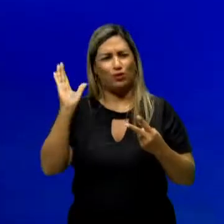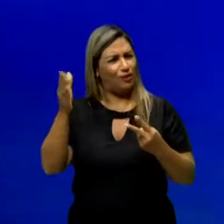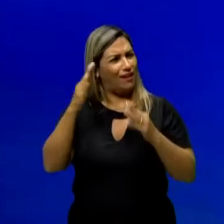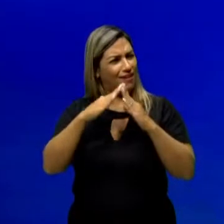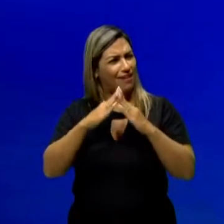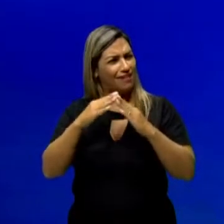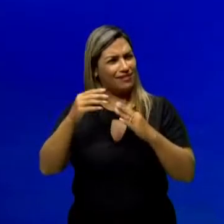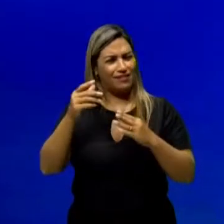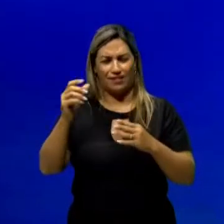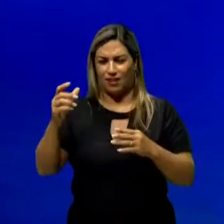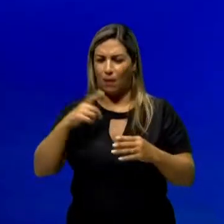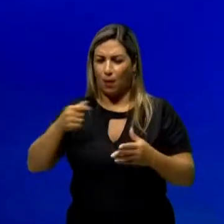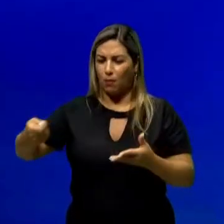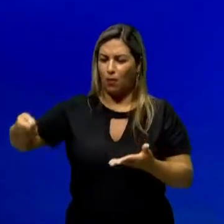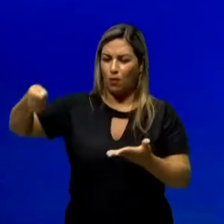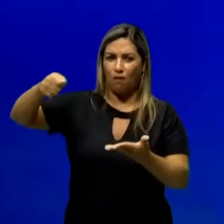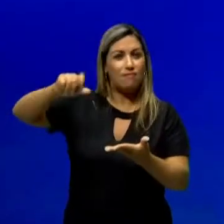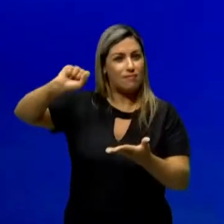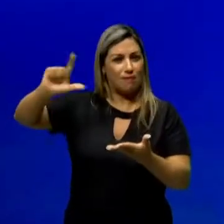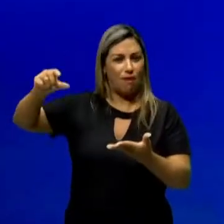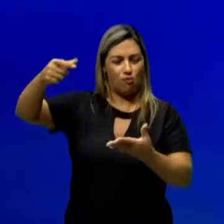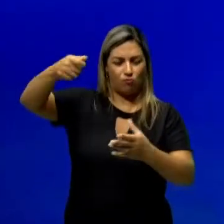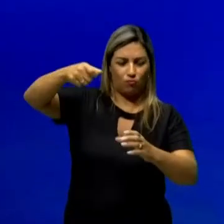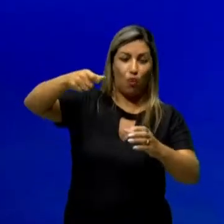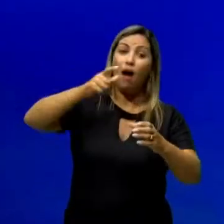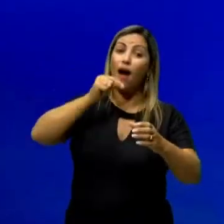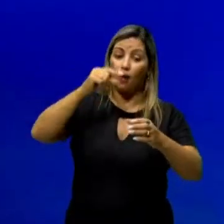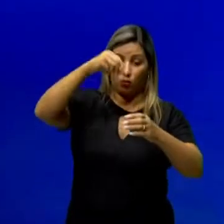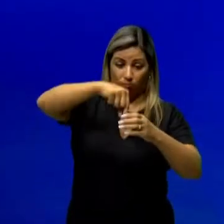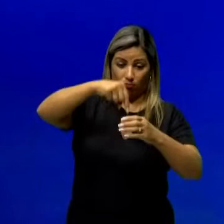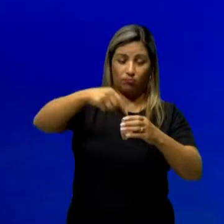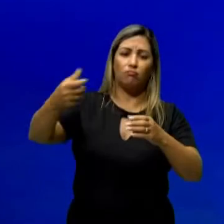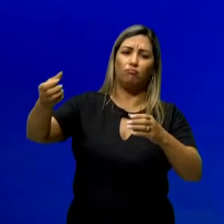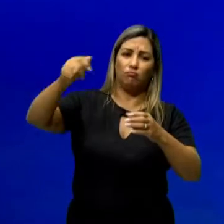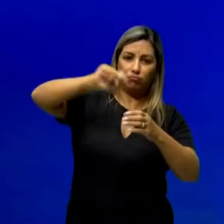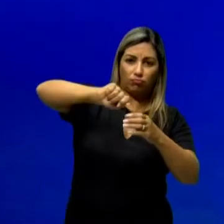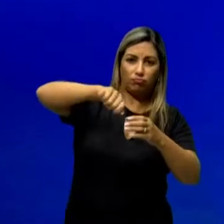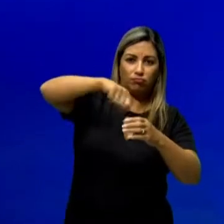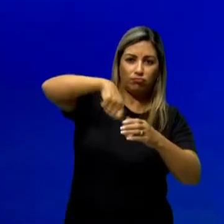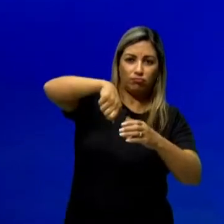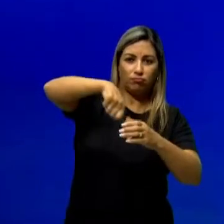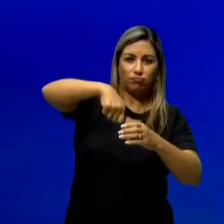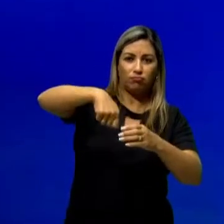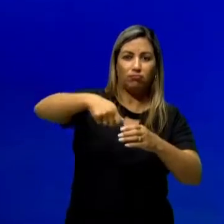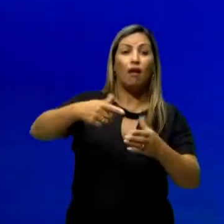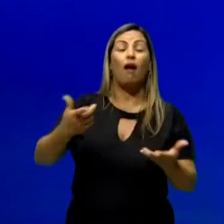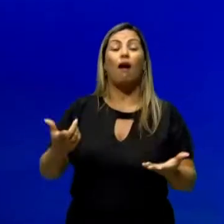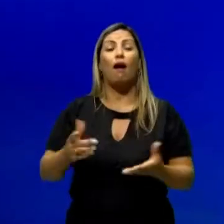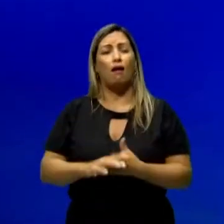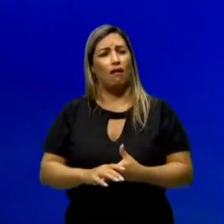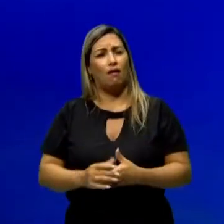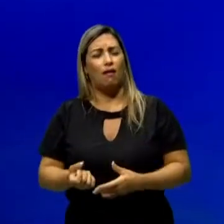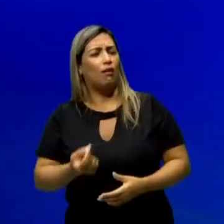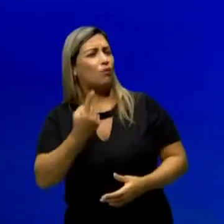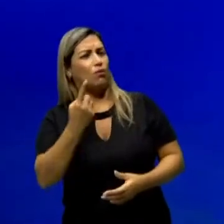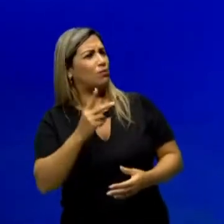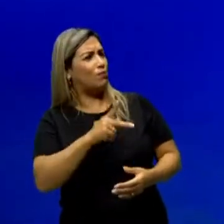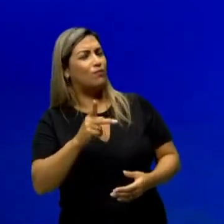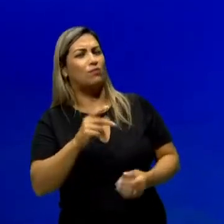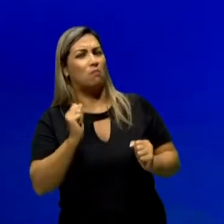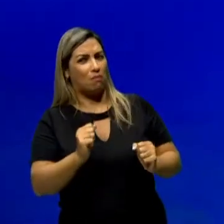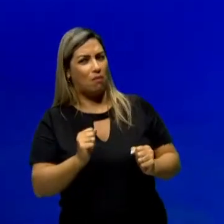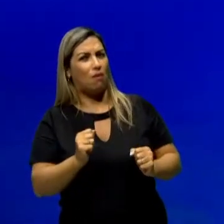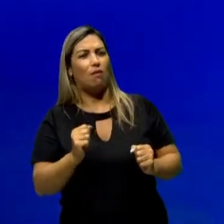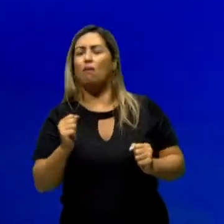casa? Eu pego lá uma colher de sal, coloco num copo de água. Bem tranquilo isso, né? Nossa, professor, algo do nosso dia a dia pode